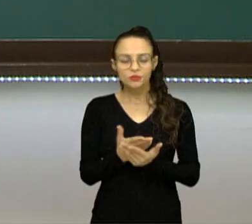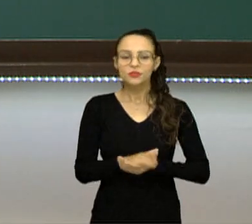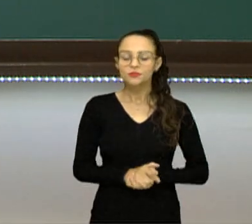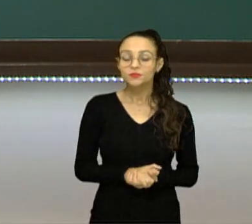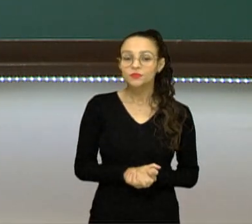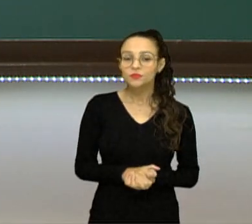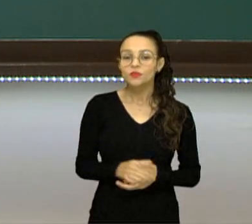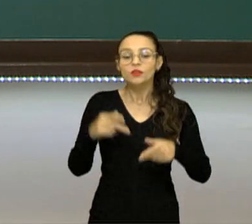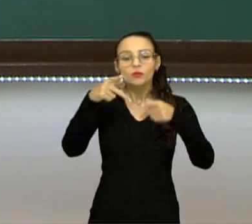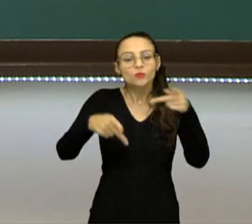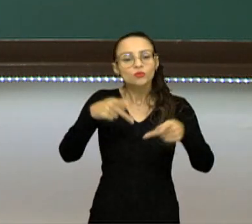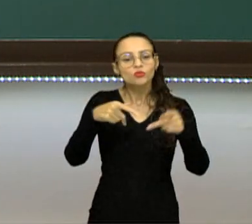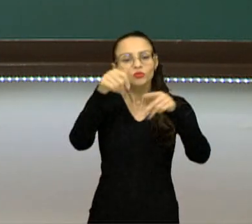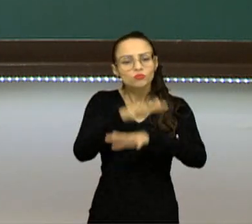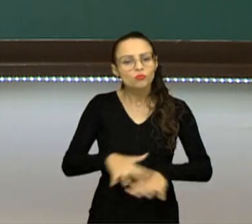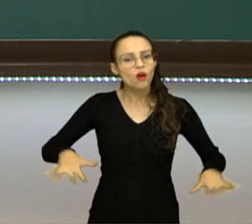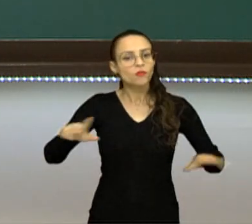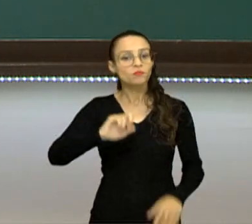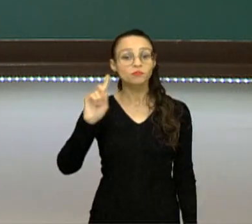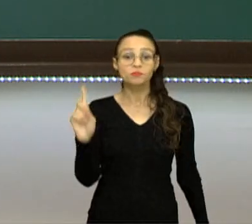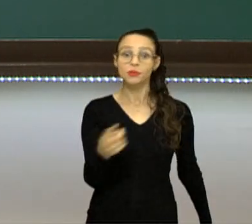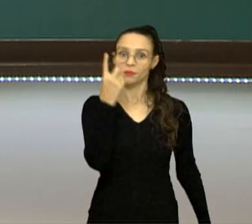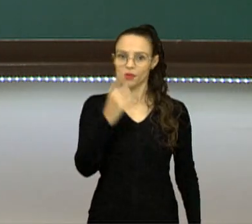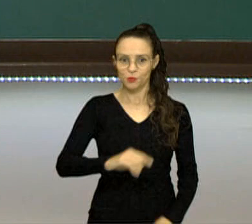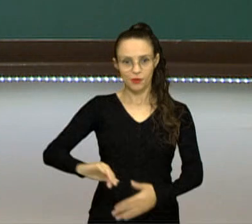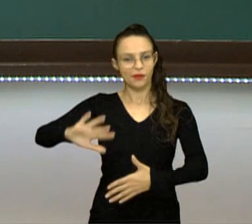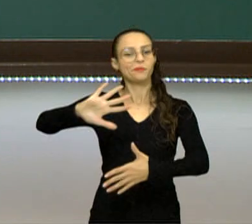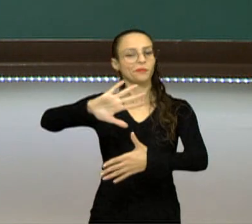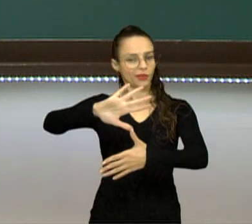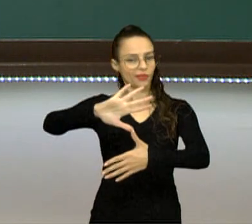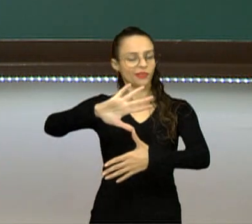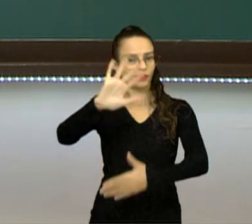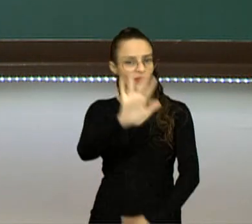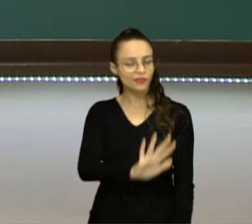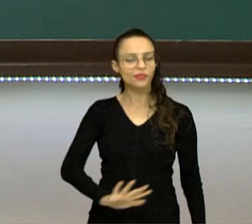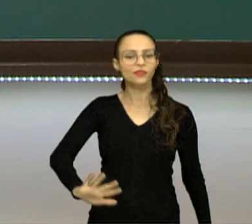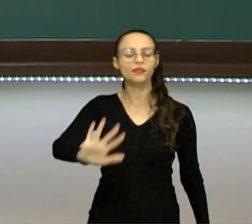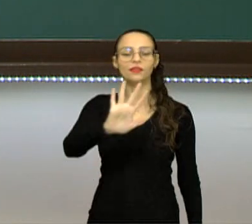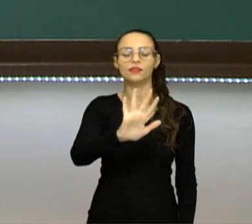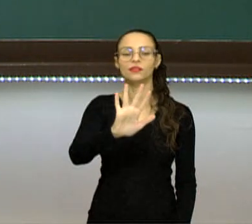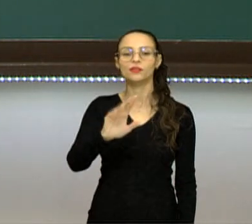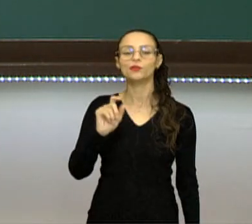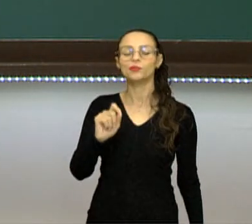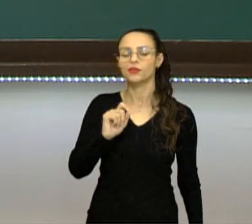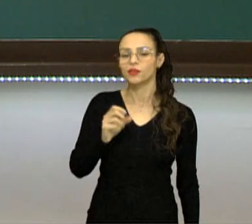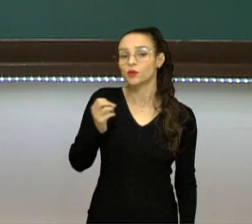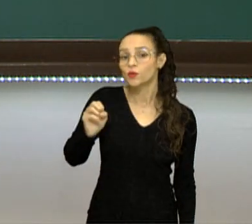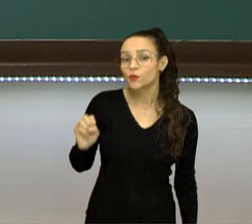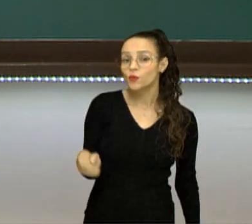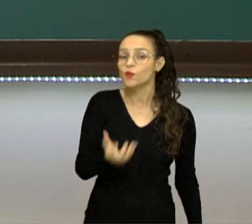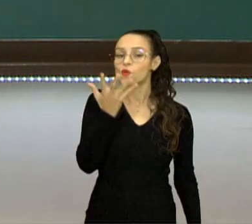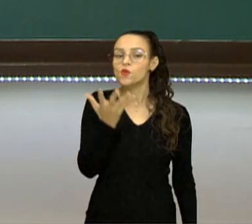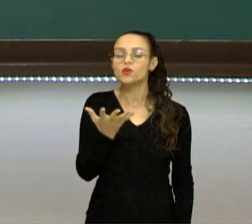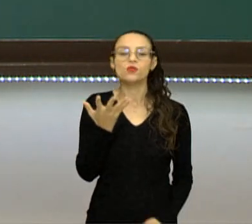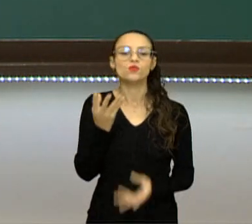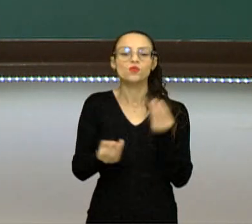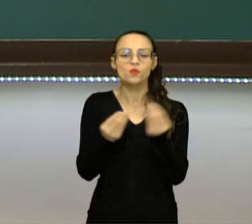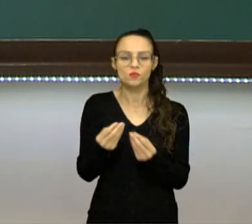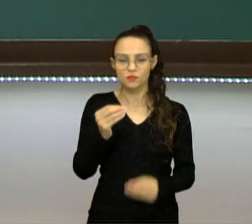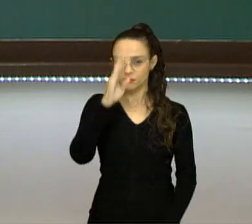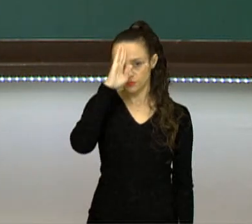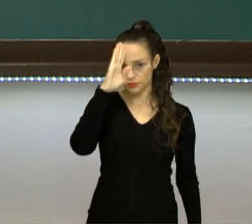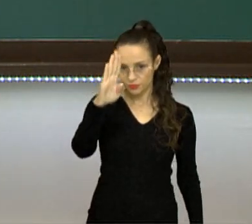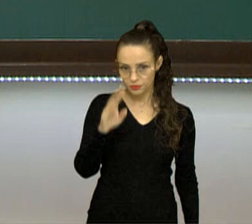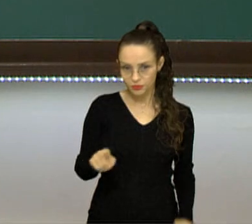os povos originários da América, bacana assim, né? Da onde vem a sua origem e,